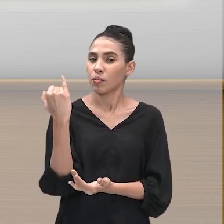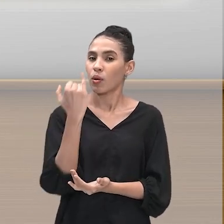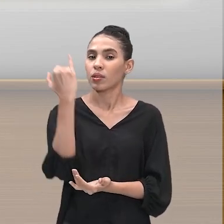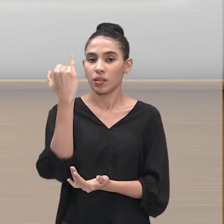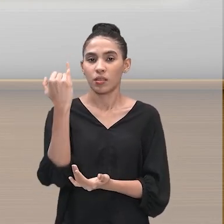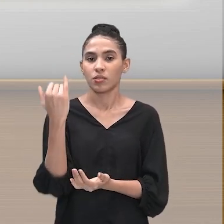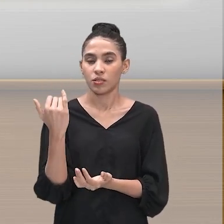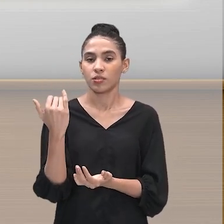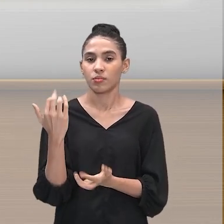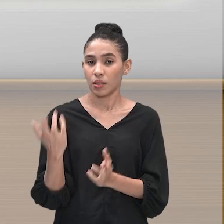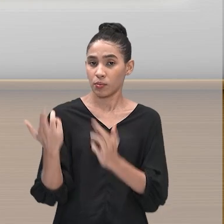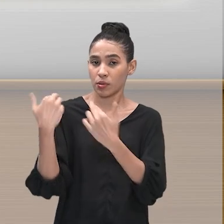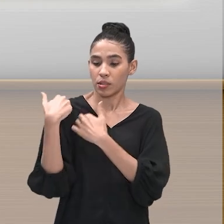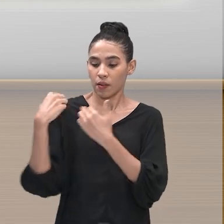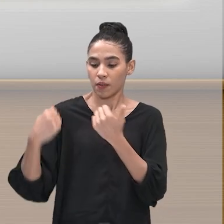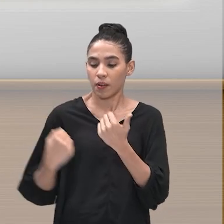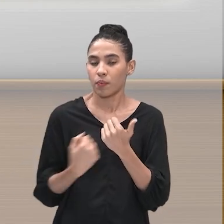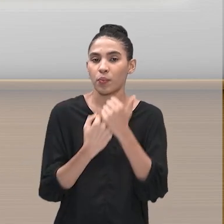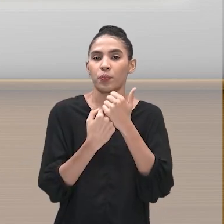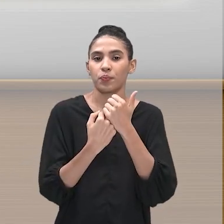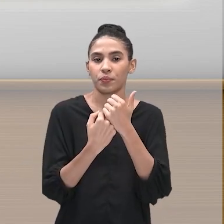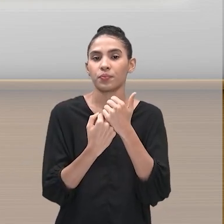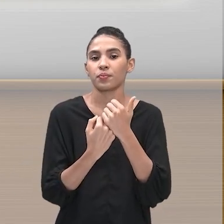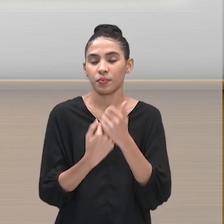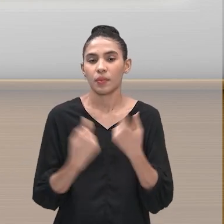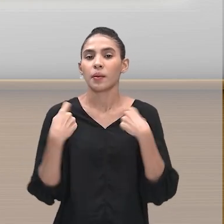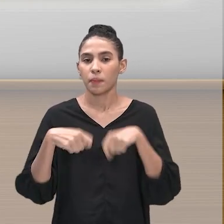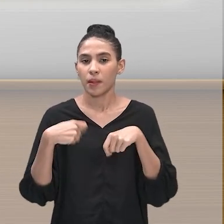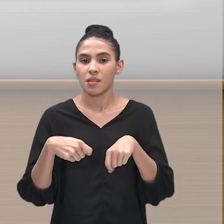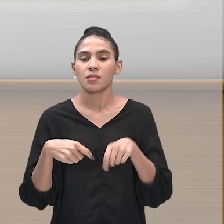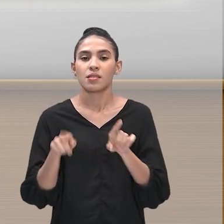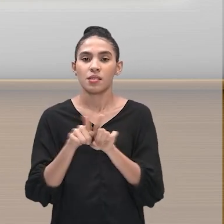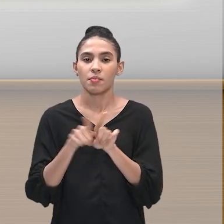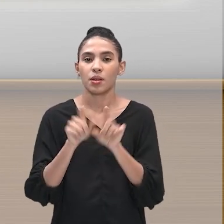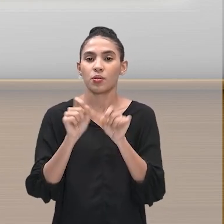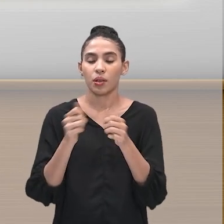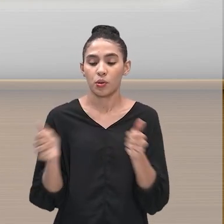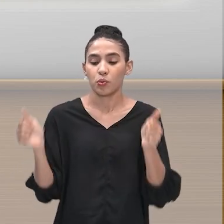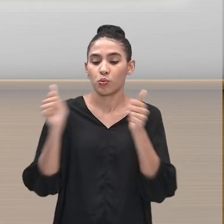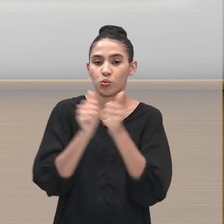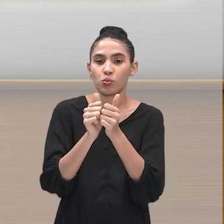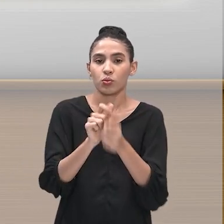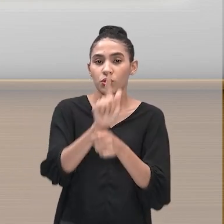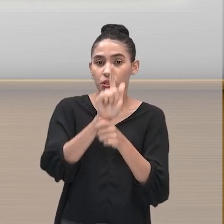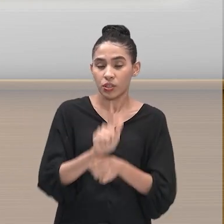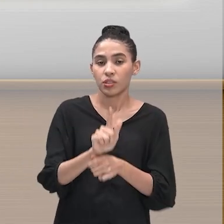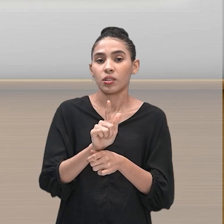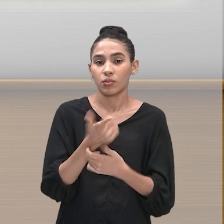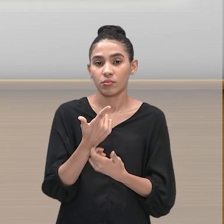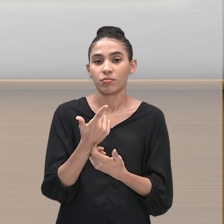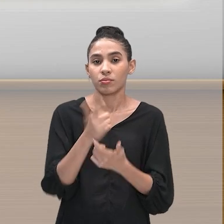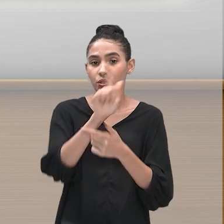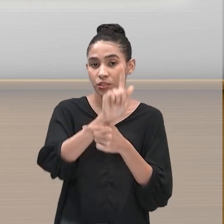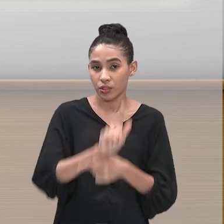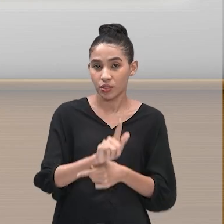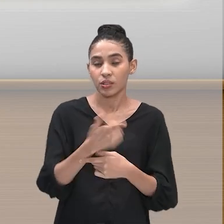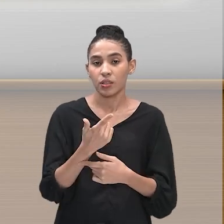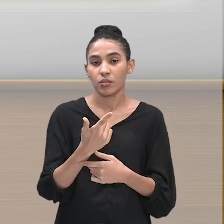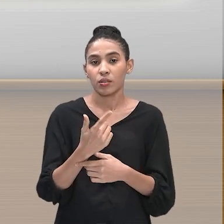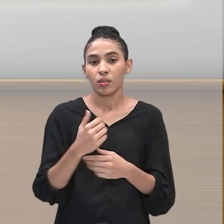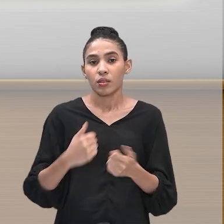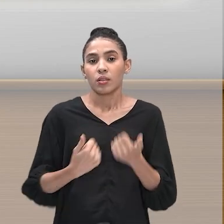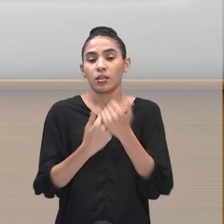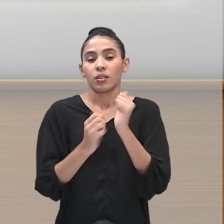forma de apoio à gestão. Ele precisa estar junto com a gestão, trabalhando junto com a gestão,